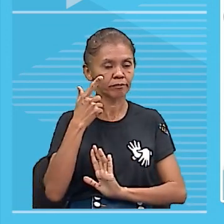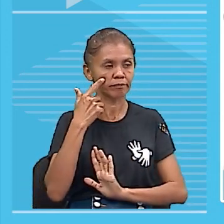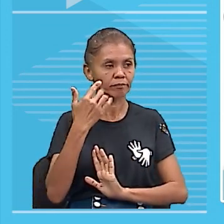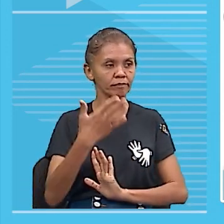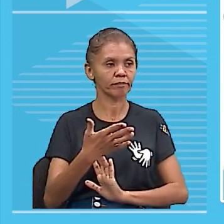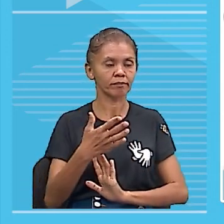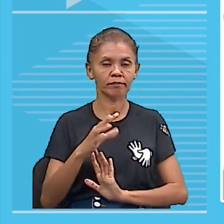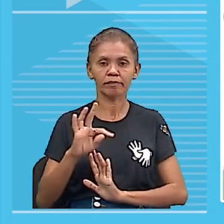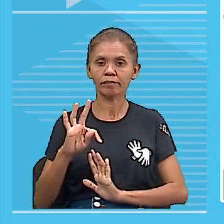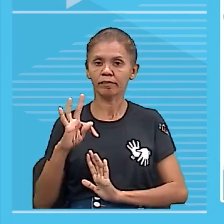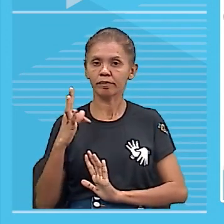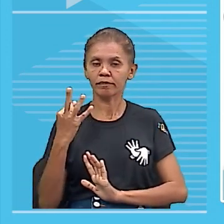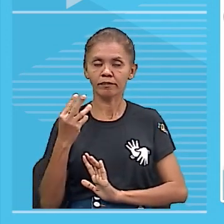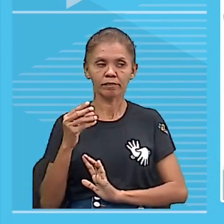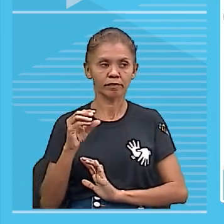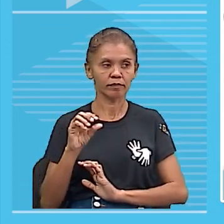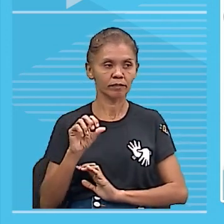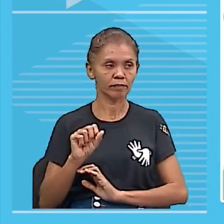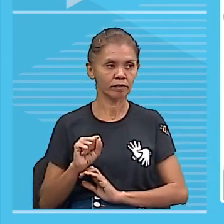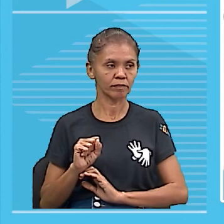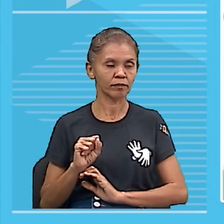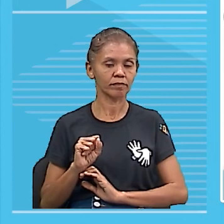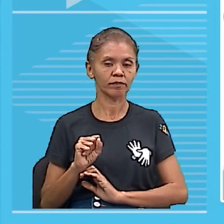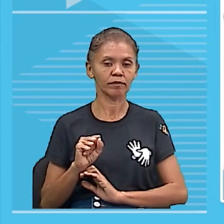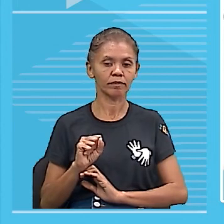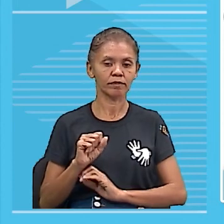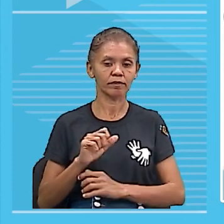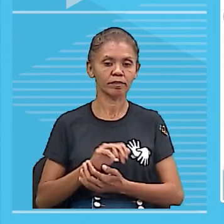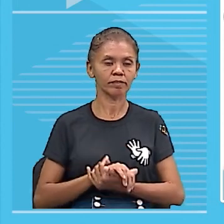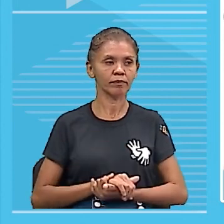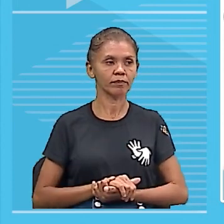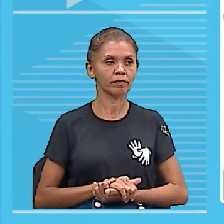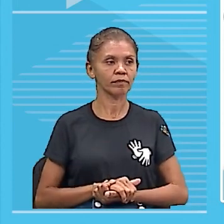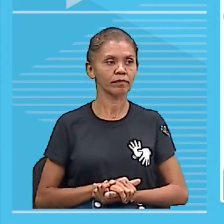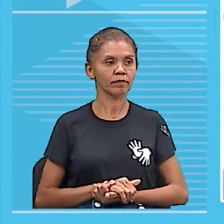bom e todos não posso ir